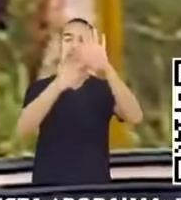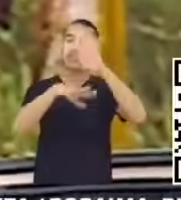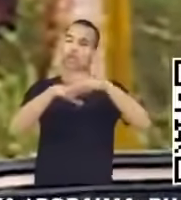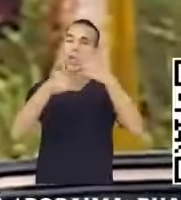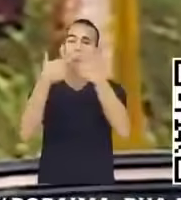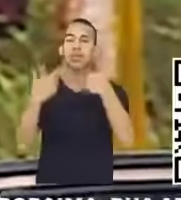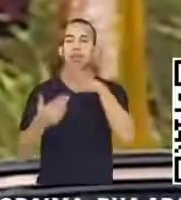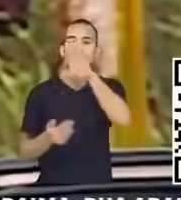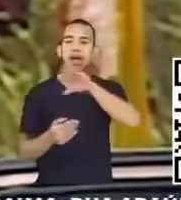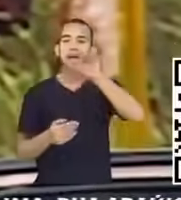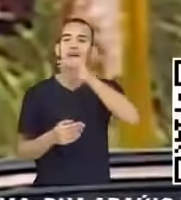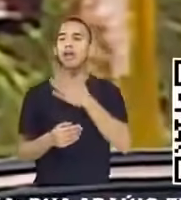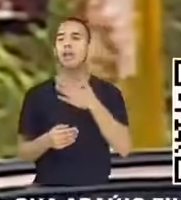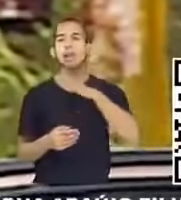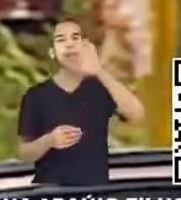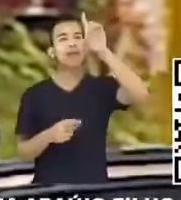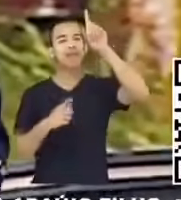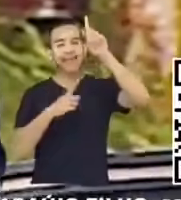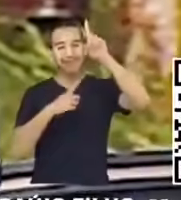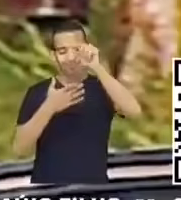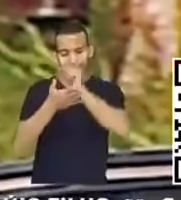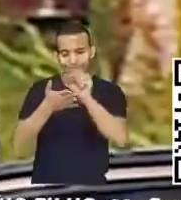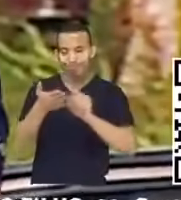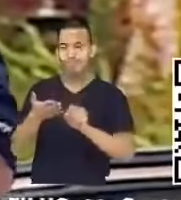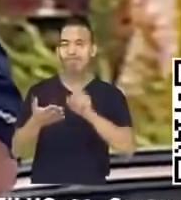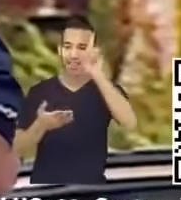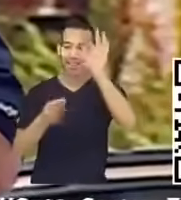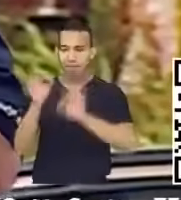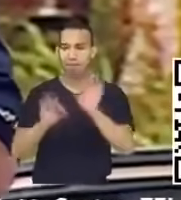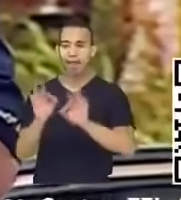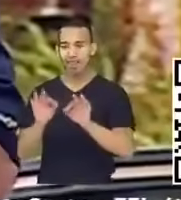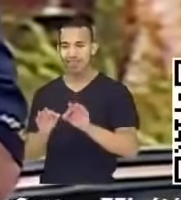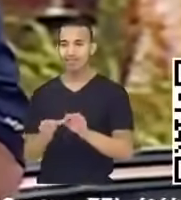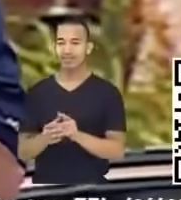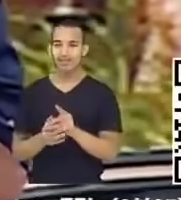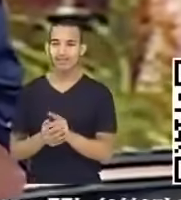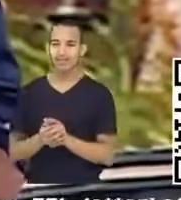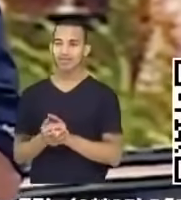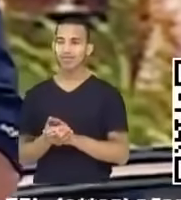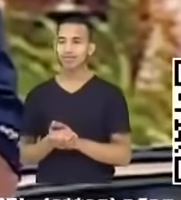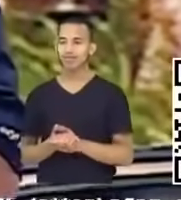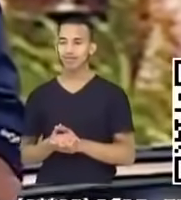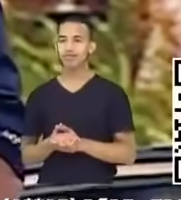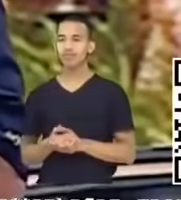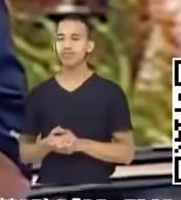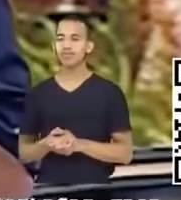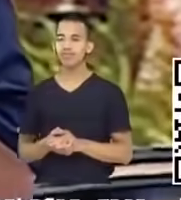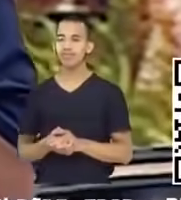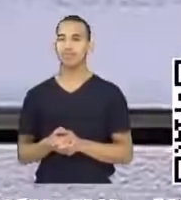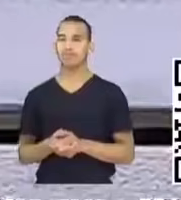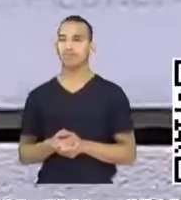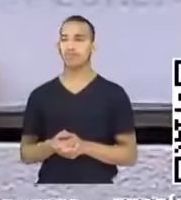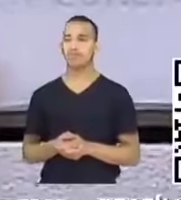falo é o meu pai quem prescreve ou seja quem prepara Você conhece a expressão por isso que ele Visa sabe que isso